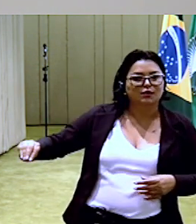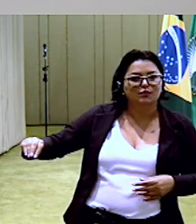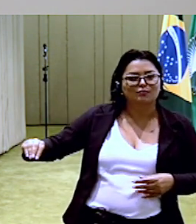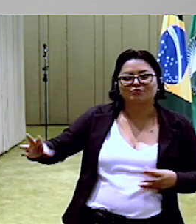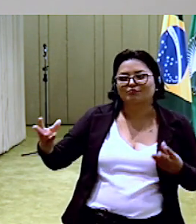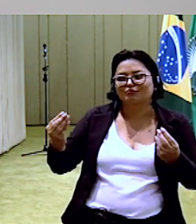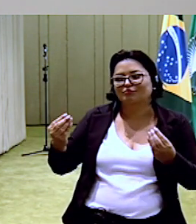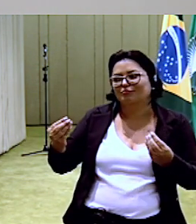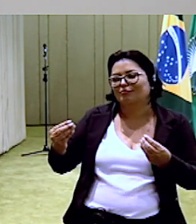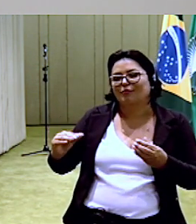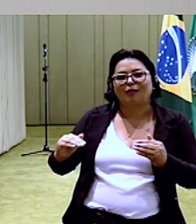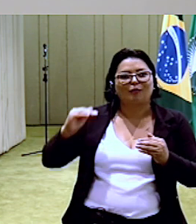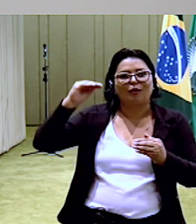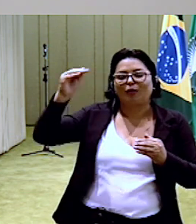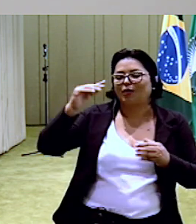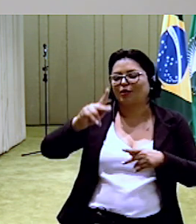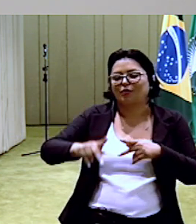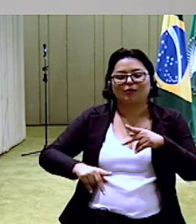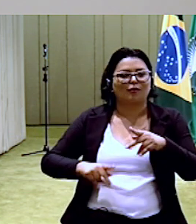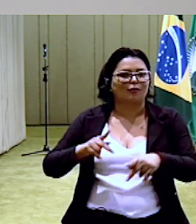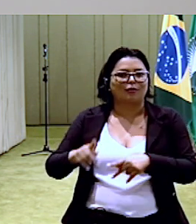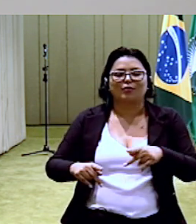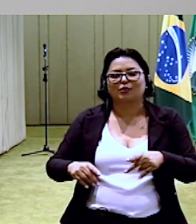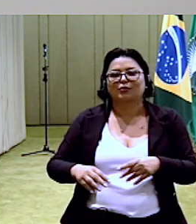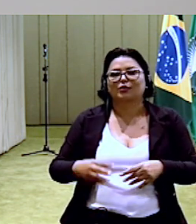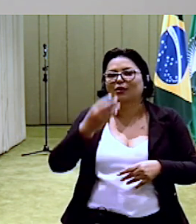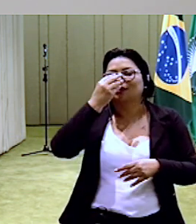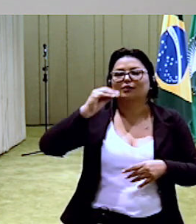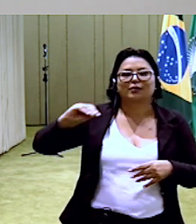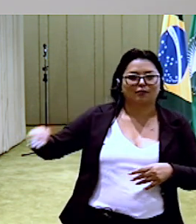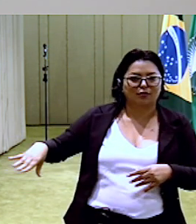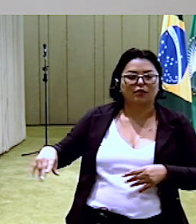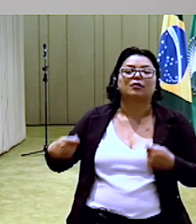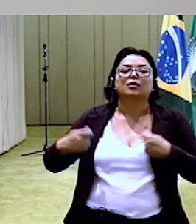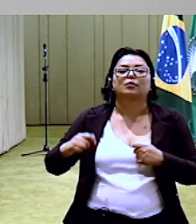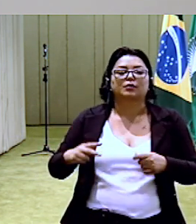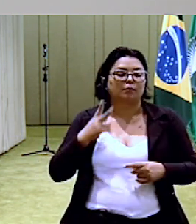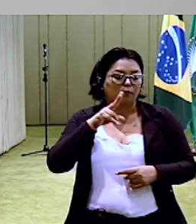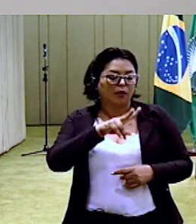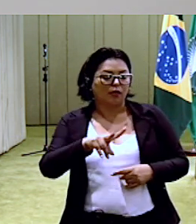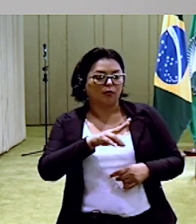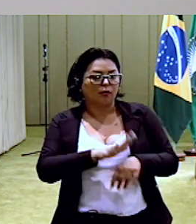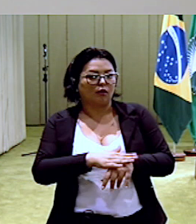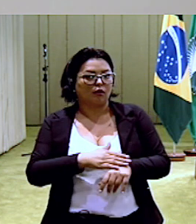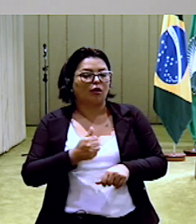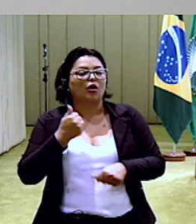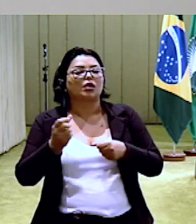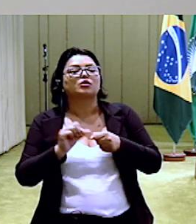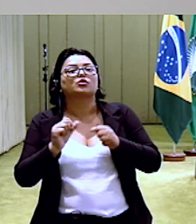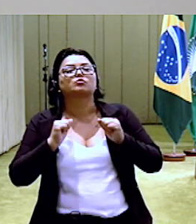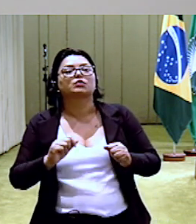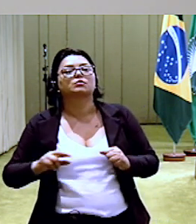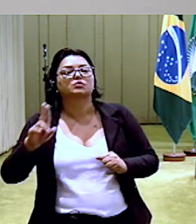a maioria da sociedade para trás e para fora dessa conta. Então, a gente precisa ter sempre esse olhar e ver quais são as medidas que a gente pode